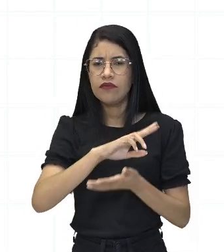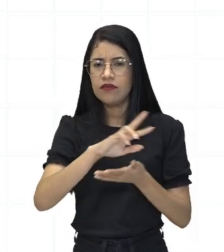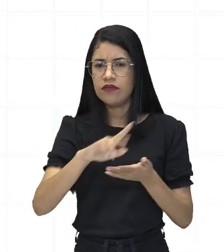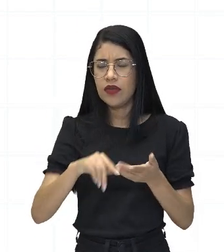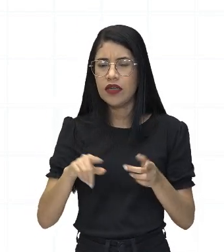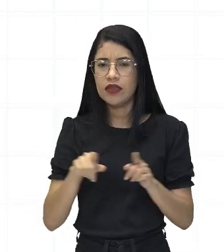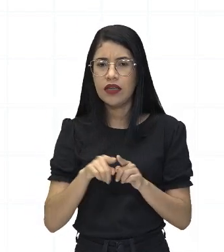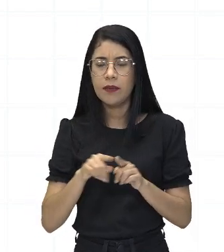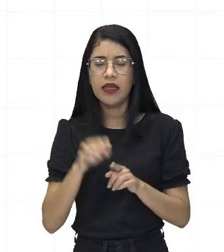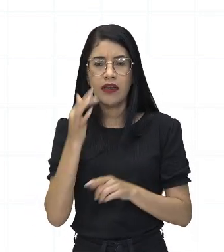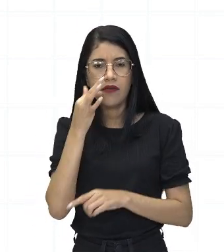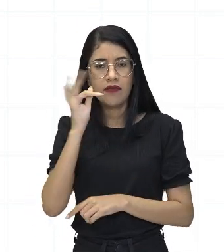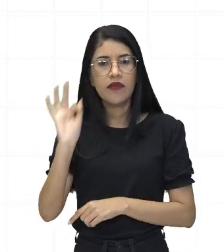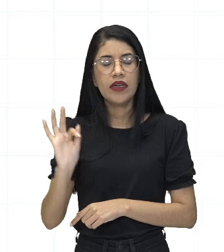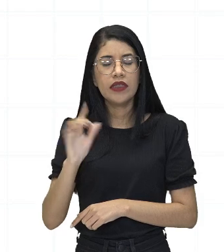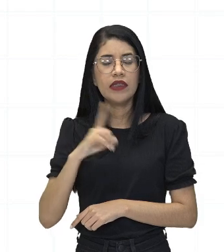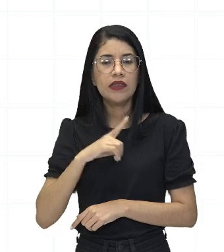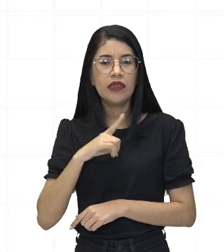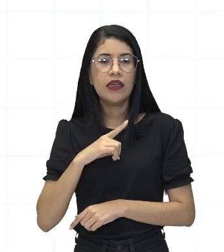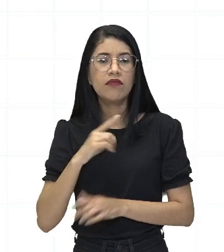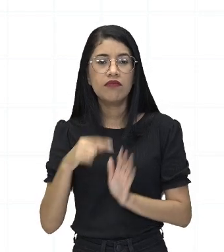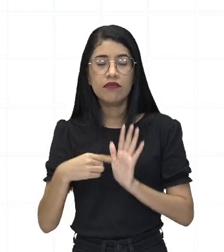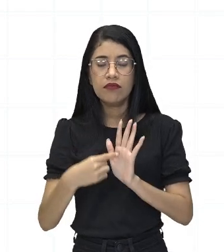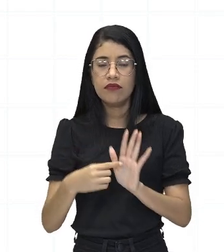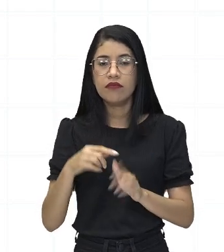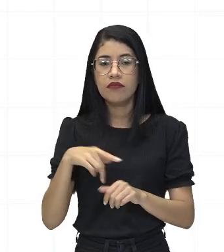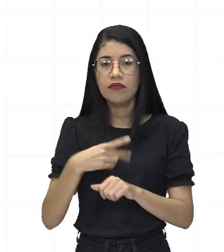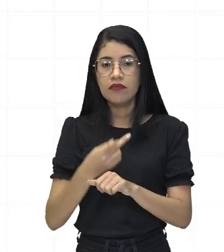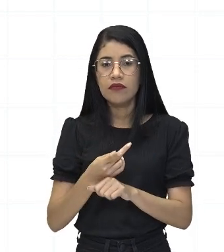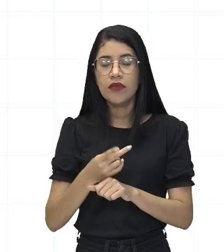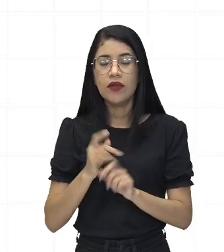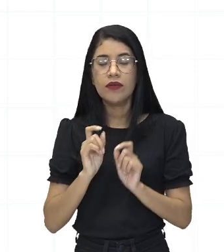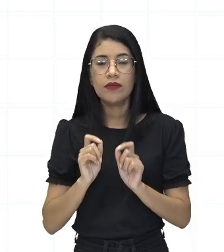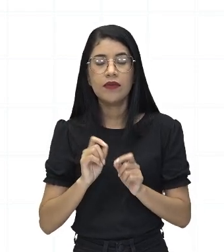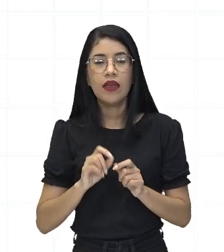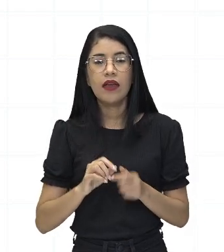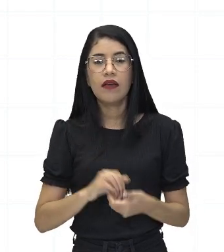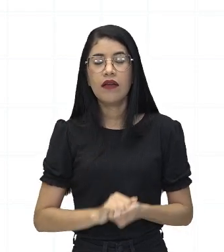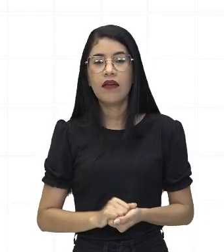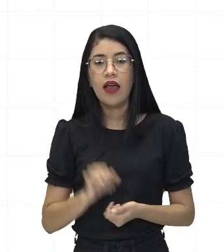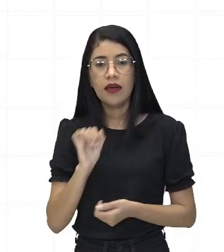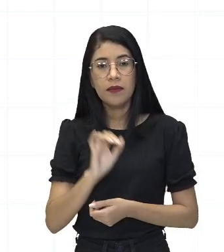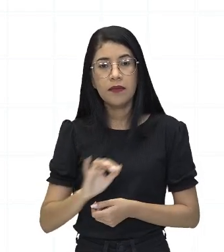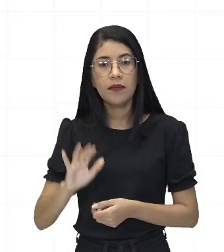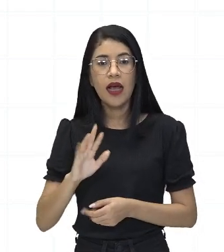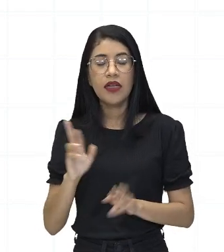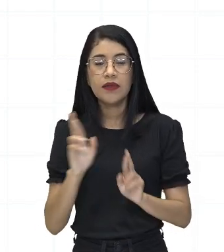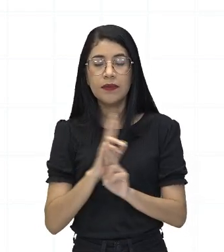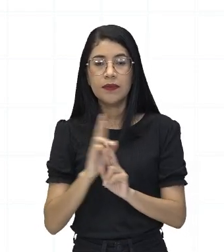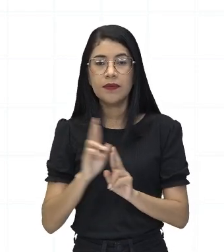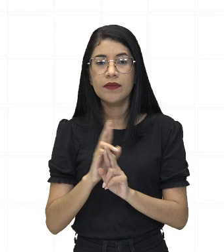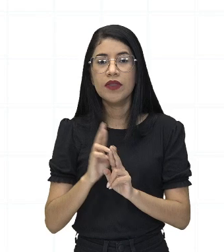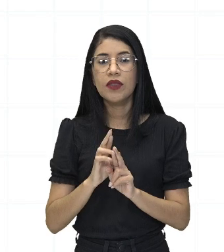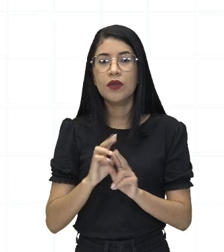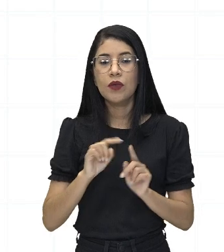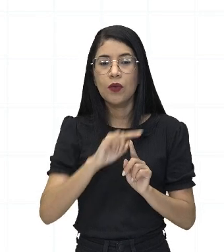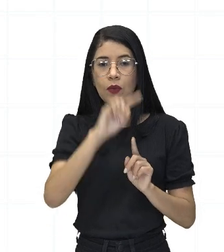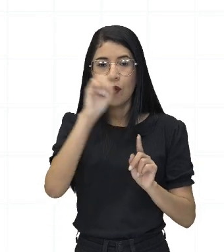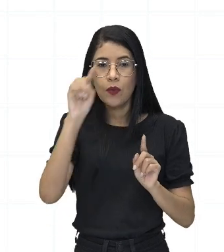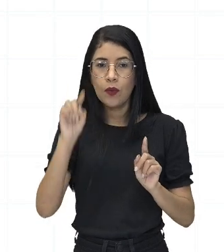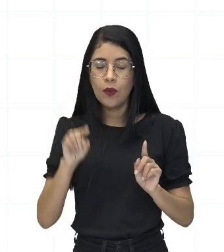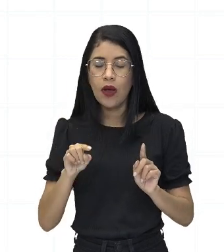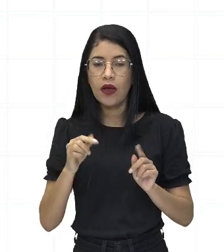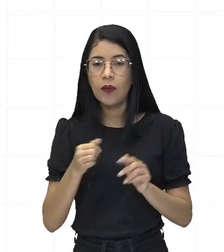nós temos exemplo, que nós vamos ver daqui a pouco, esse exemplar que tem a ver com os antigos arcos romanos,